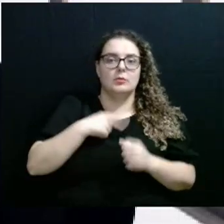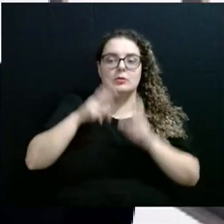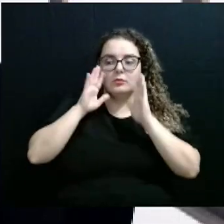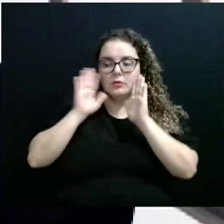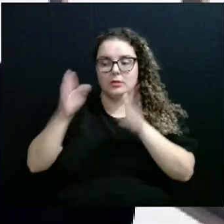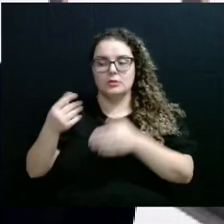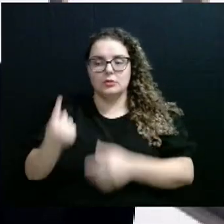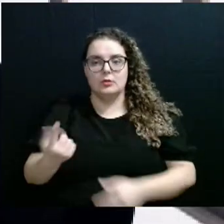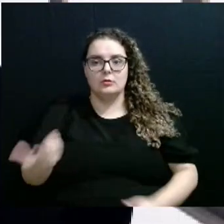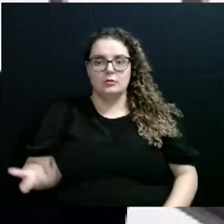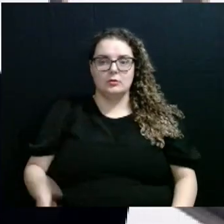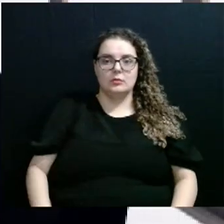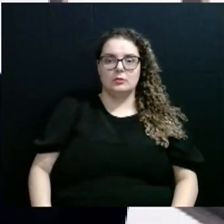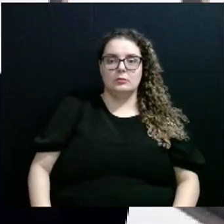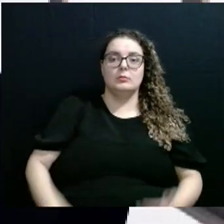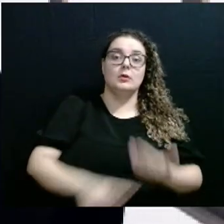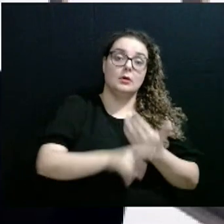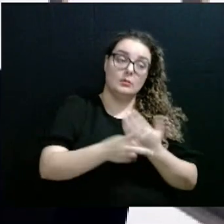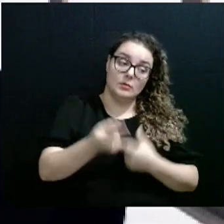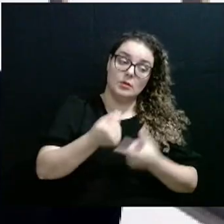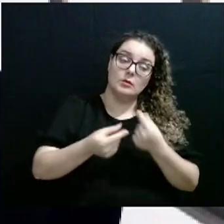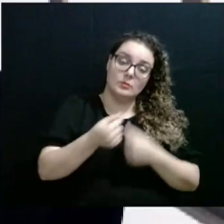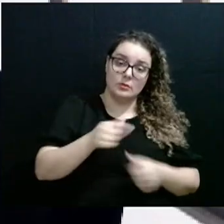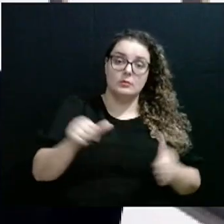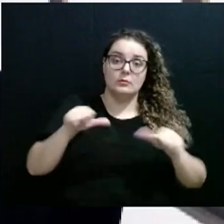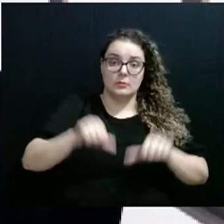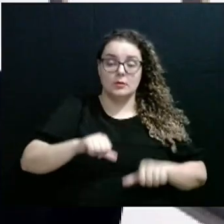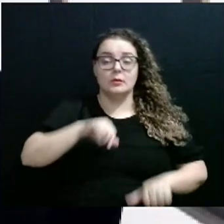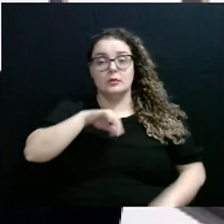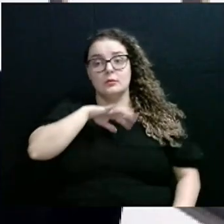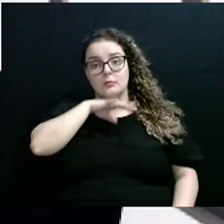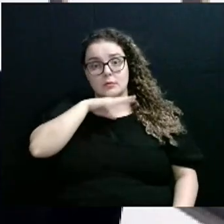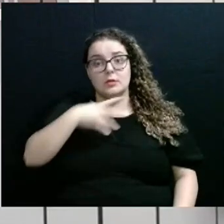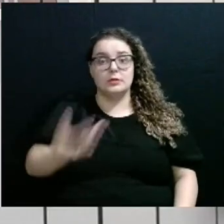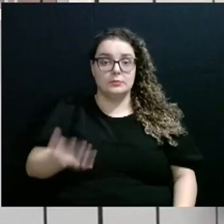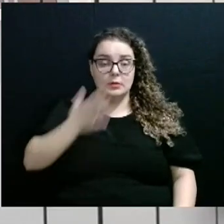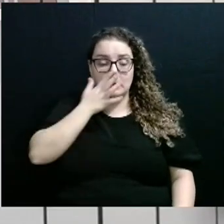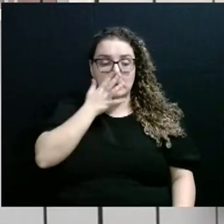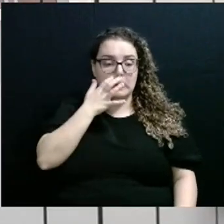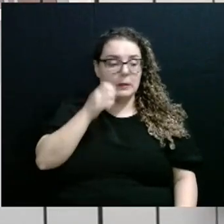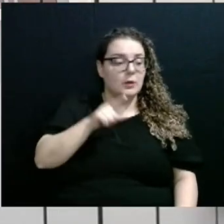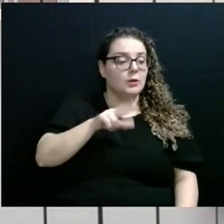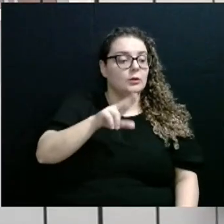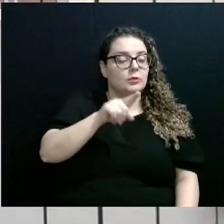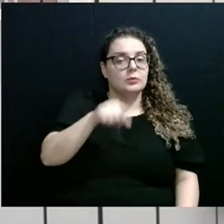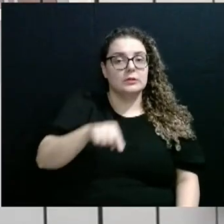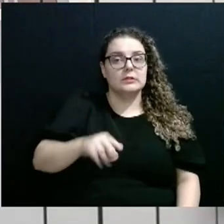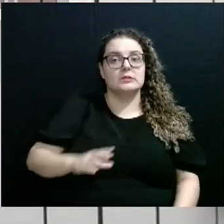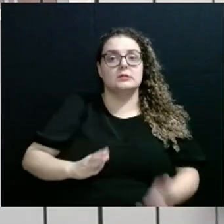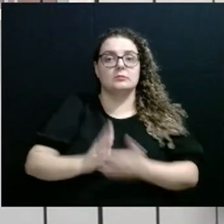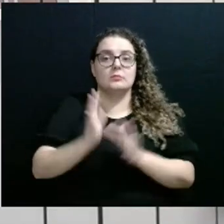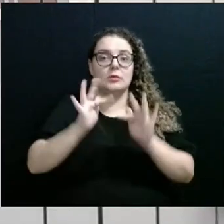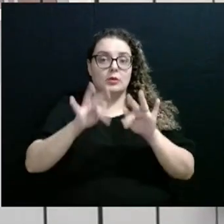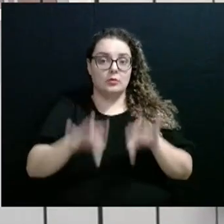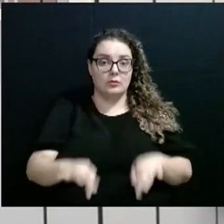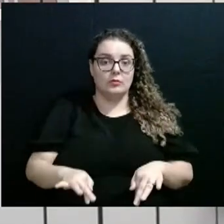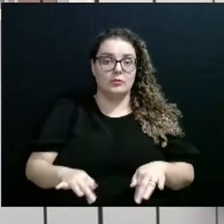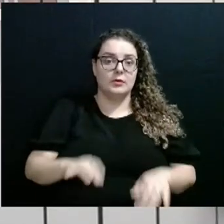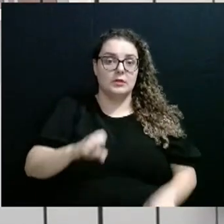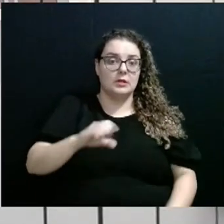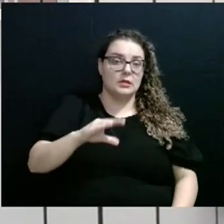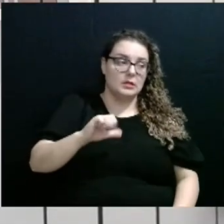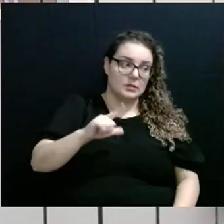coisas ruins para a economia. Ô Luiz, se aprovado o fim desta escala, vale para todas